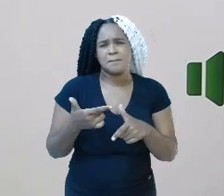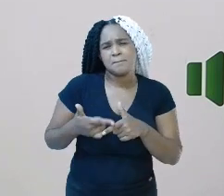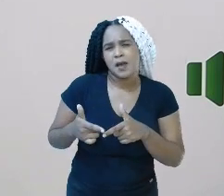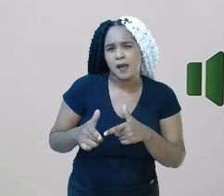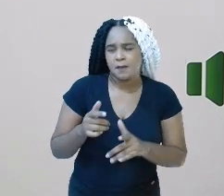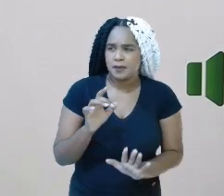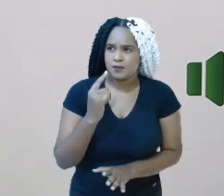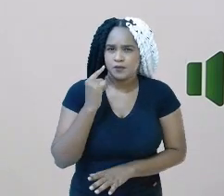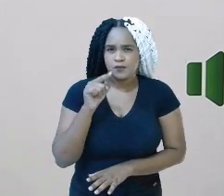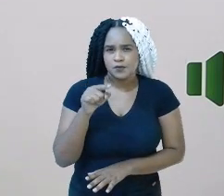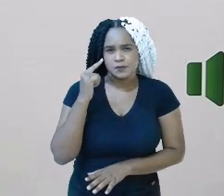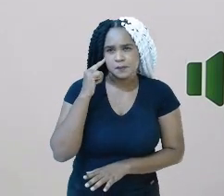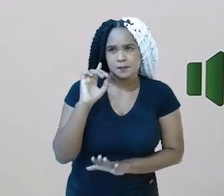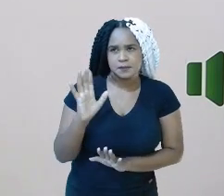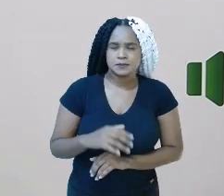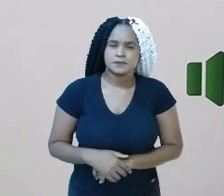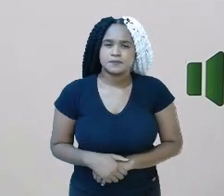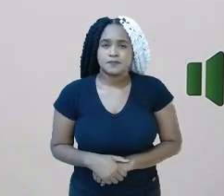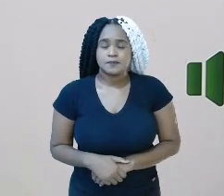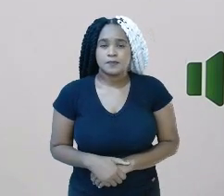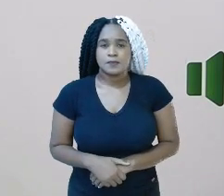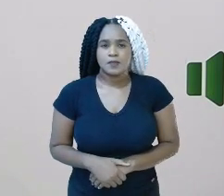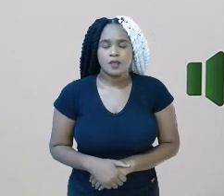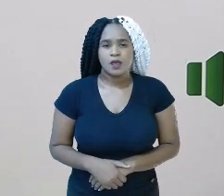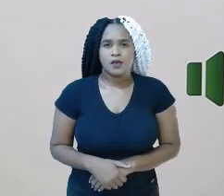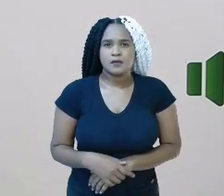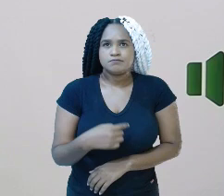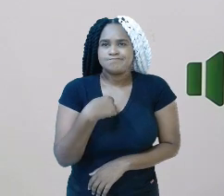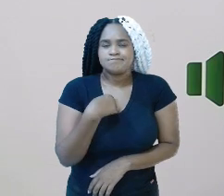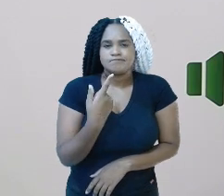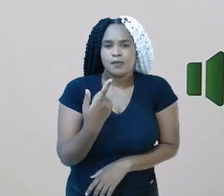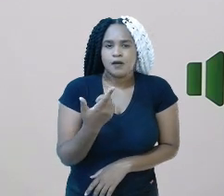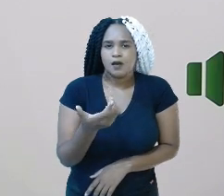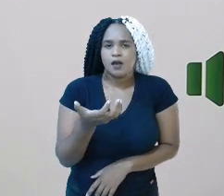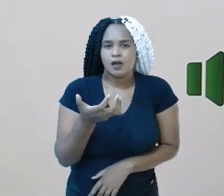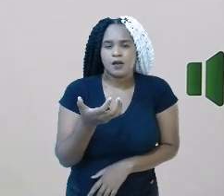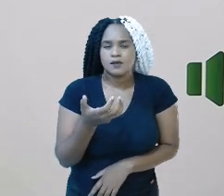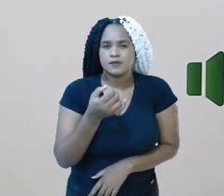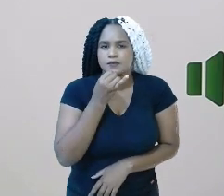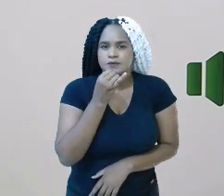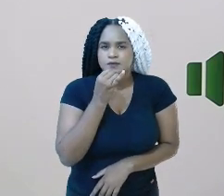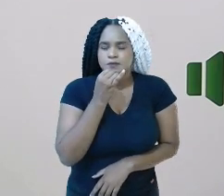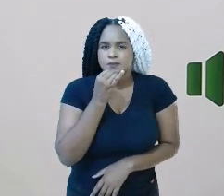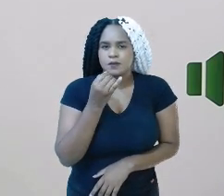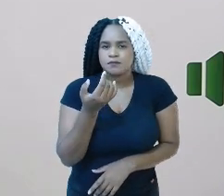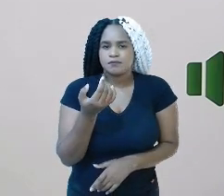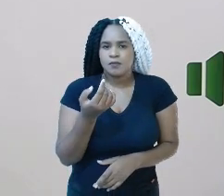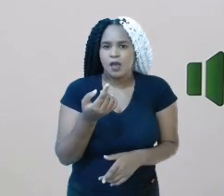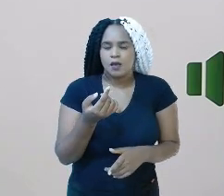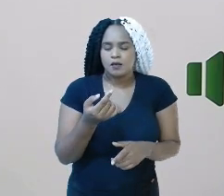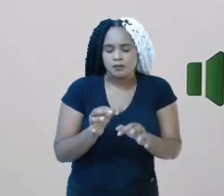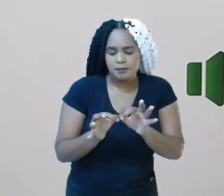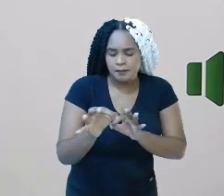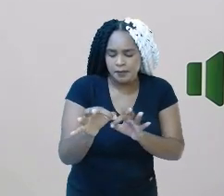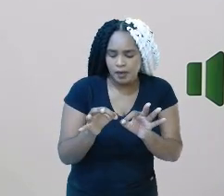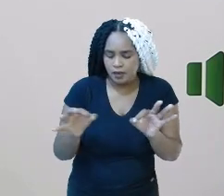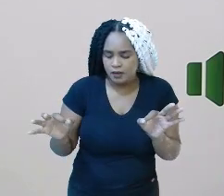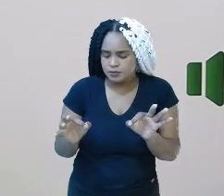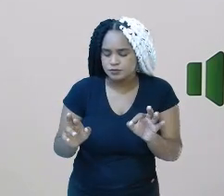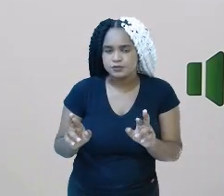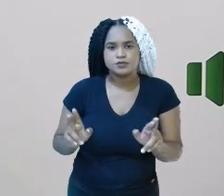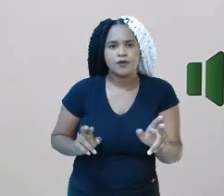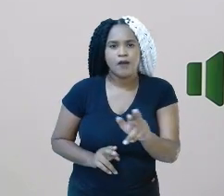problema. Quando eu vou medir as coisas com a régua, eu tenho uma unidade de medida diferente.